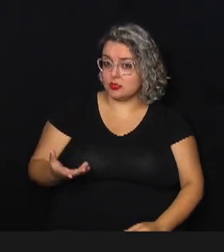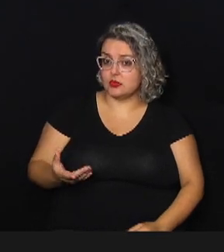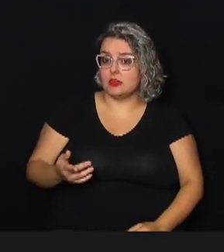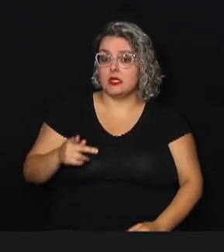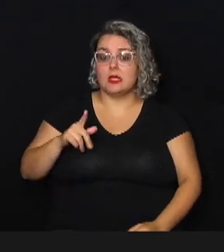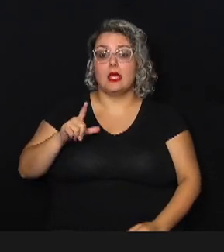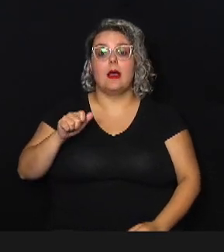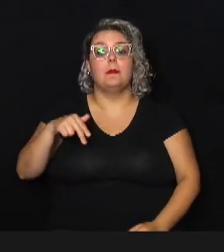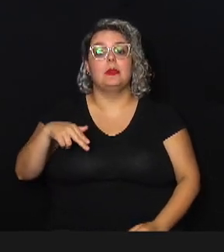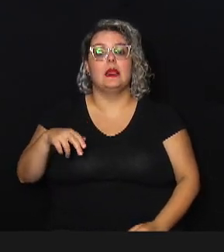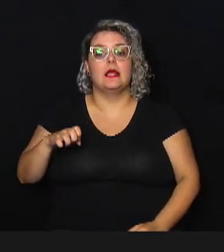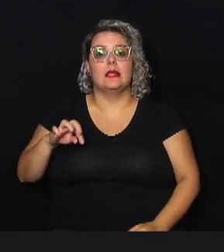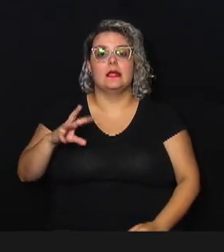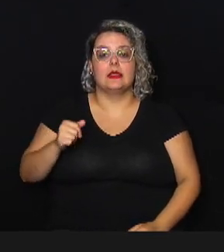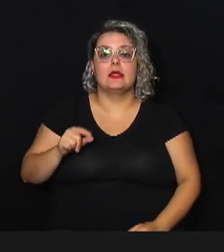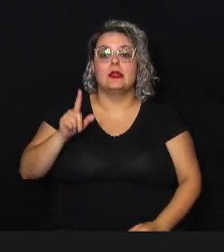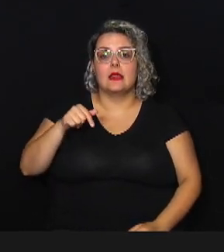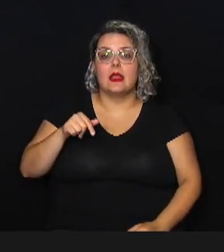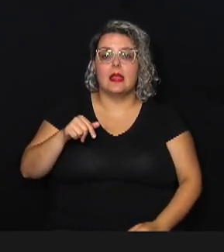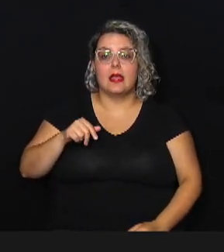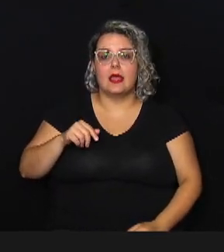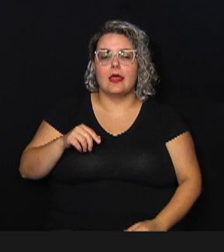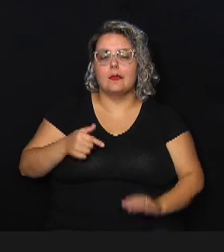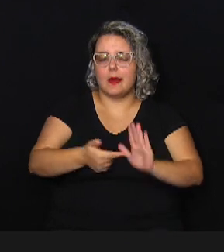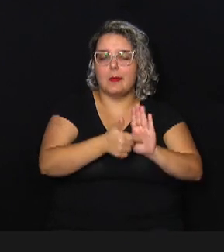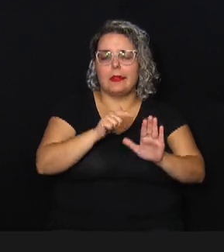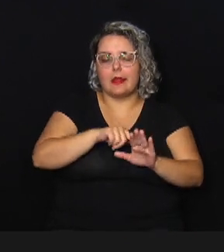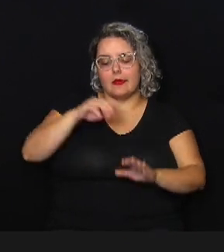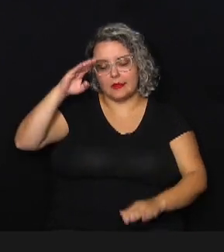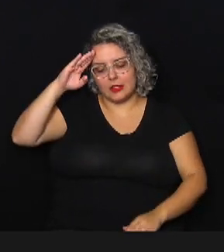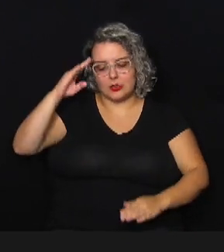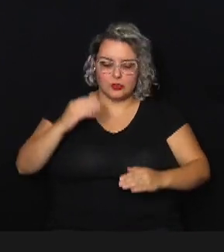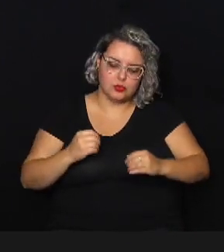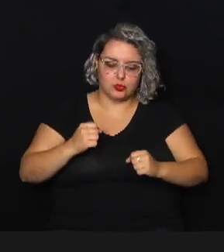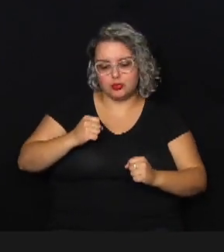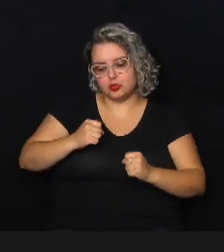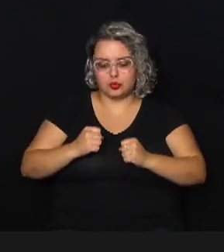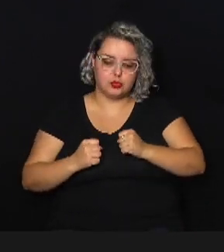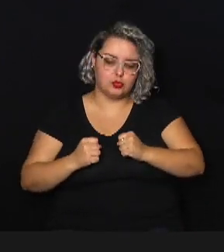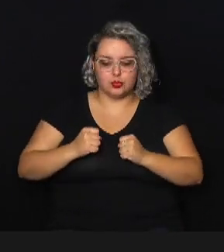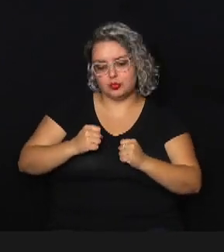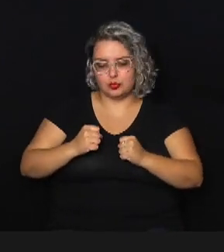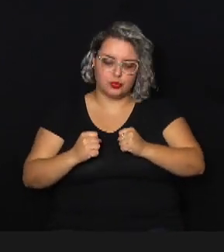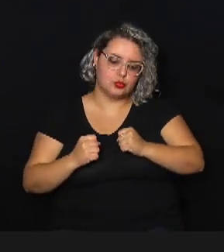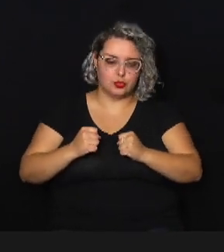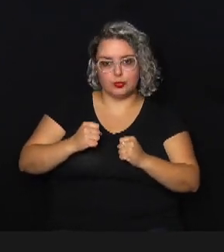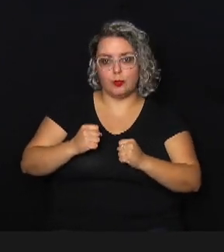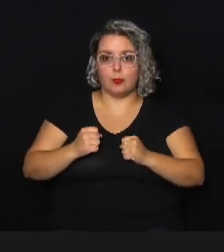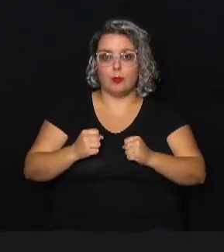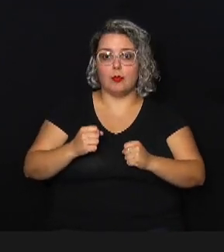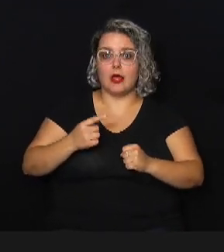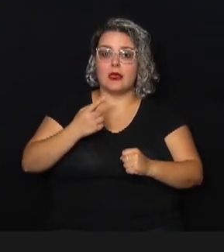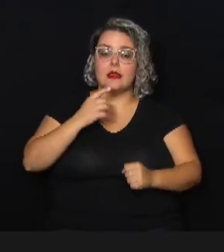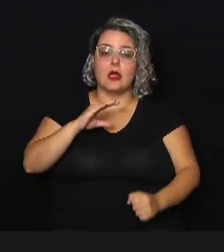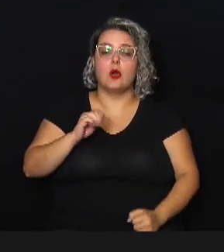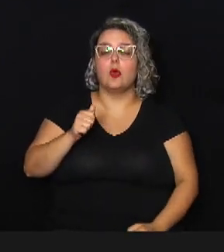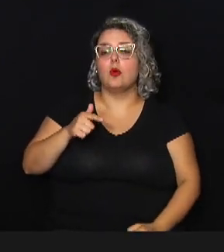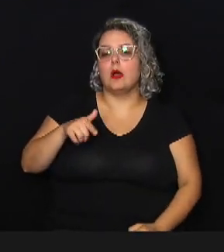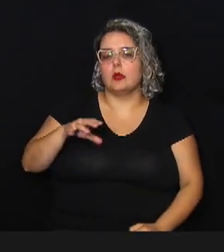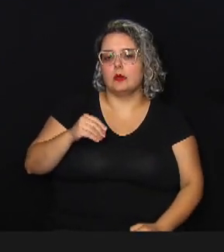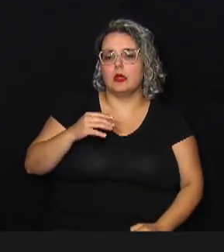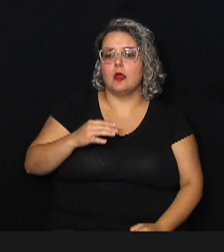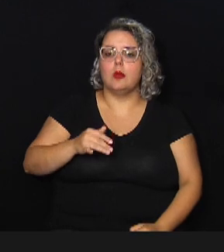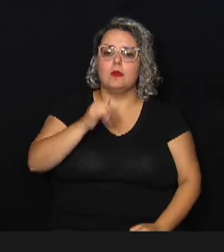nossos soldadinhos da coagulação. Então, quando a gente faz um corte, quando a gente bate, eu costumo brincar, a gente